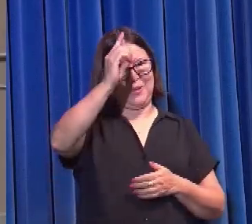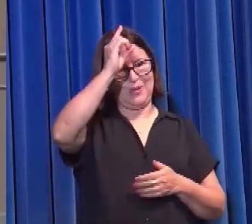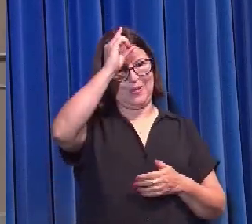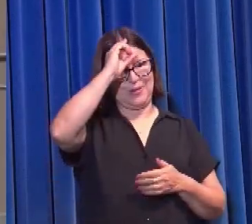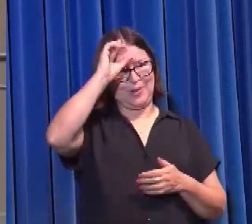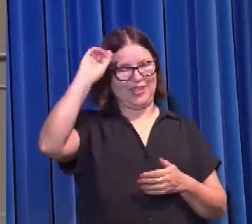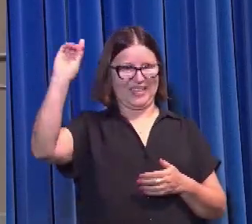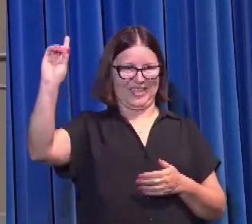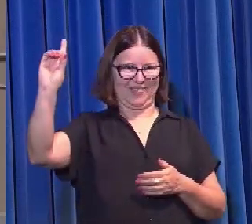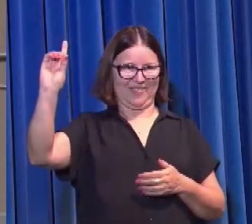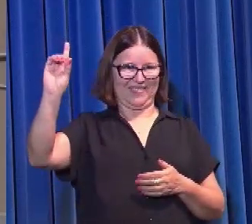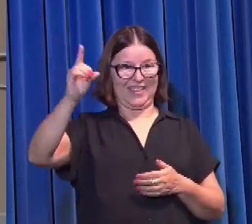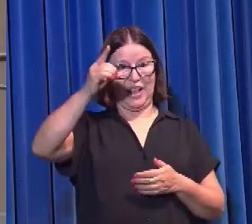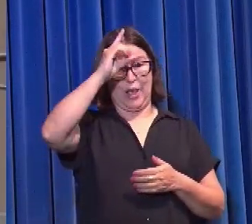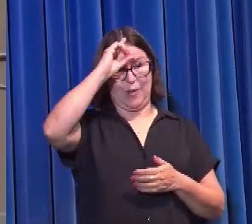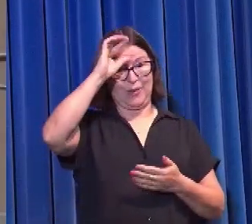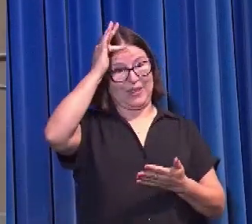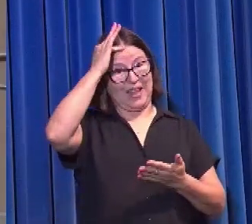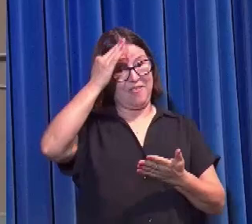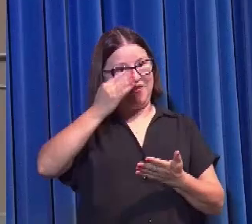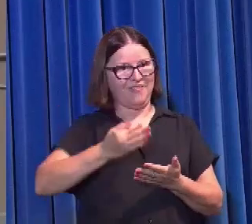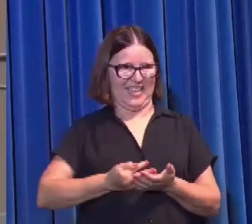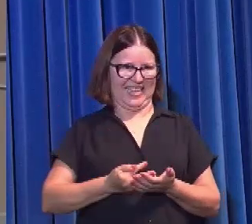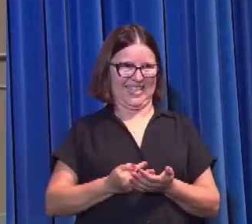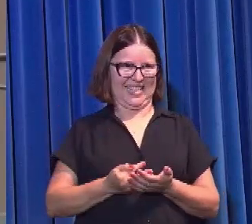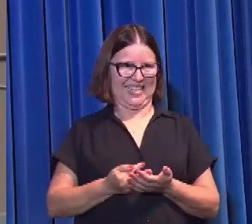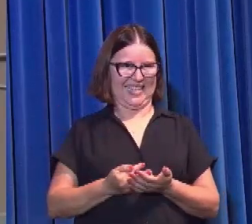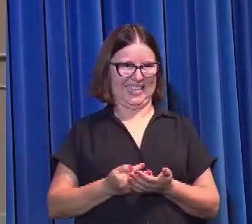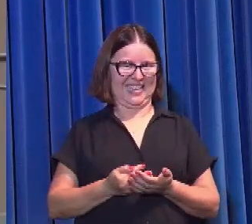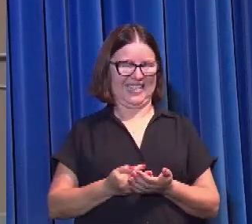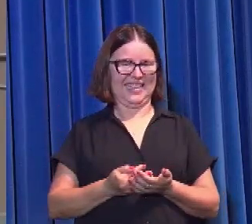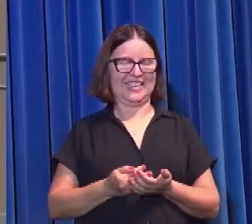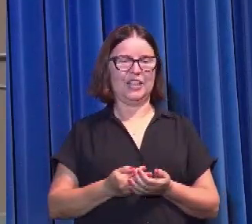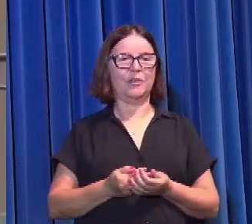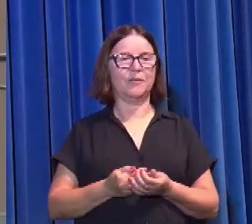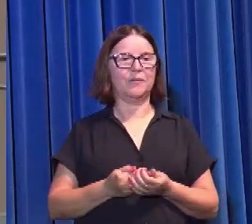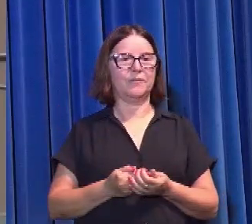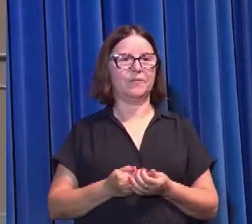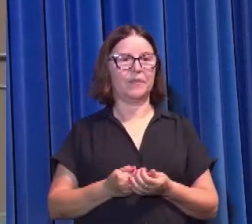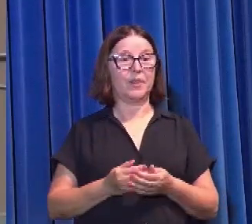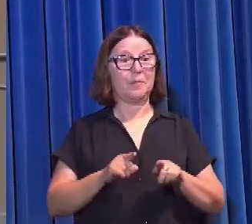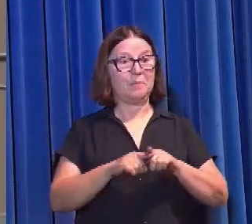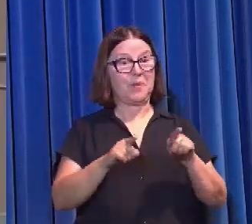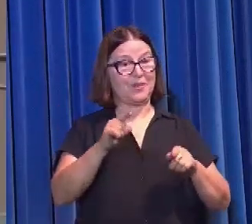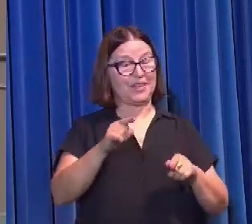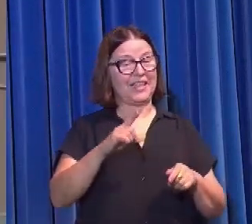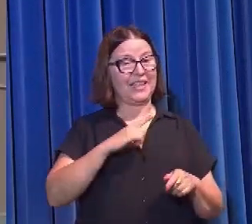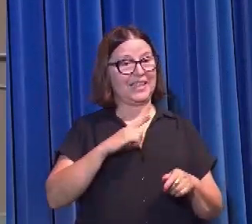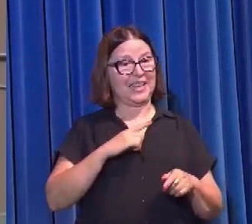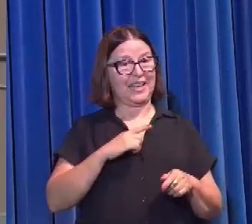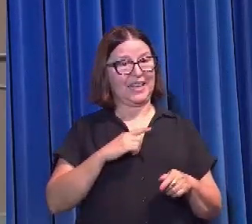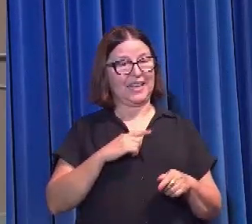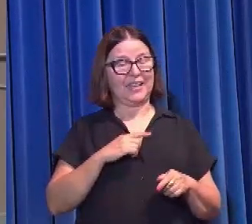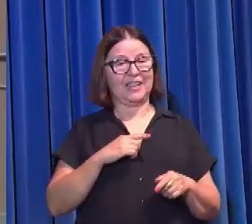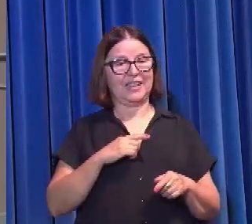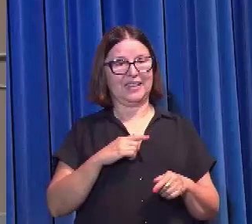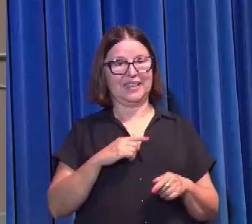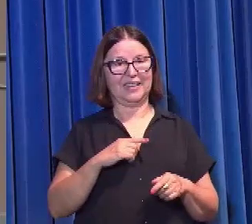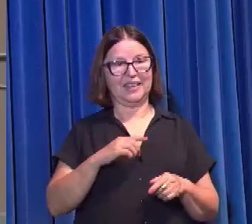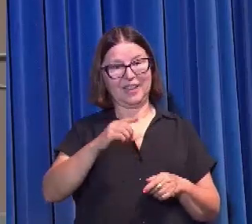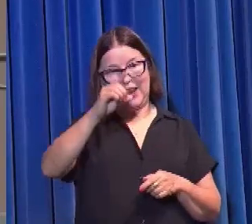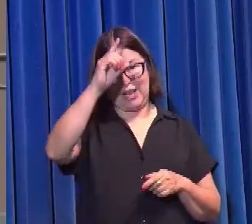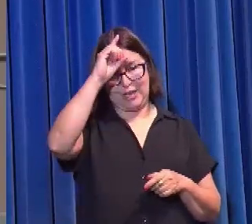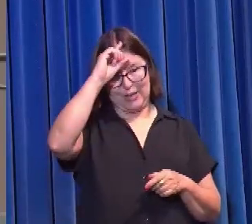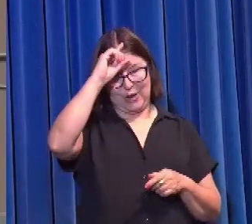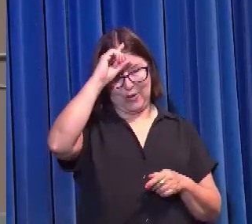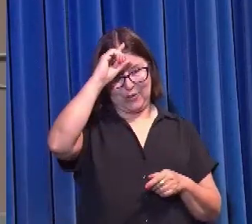fé é aquela uma só fé que todos nós temos, né? Mas você tem outros dons distribuídos segundo a vontade do